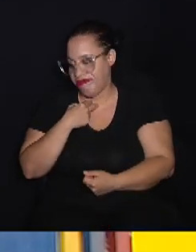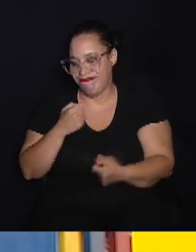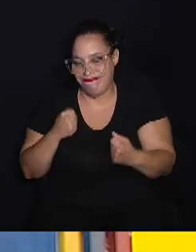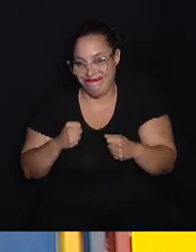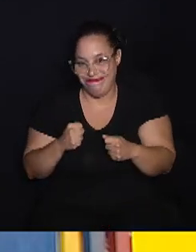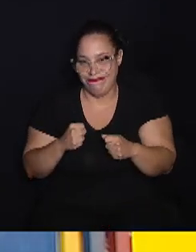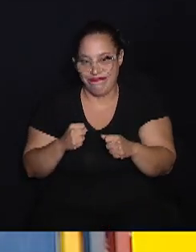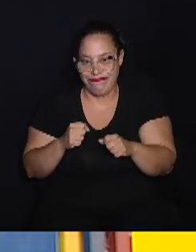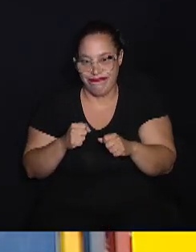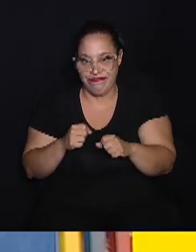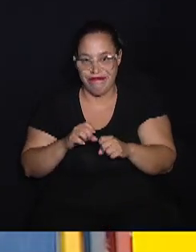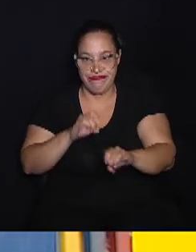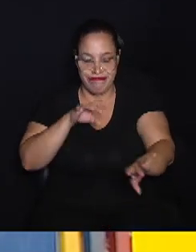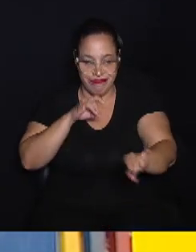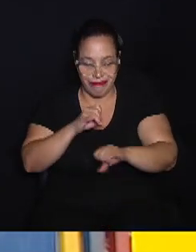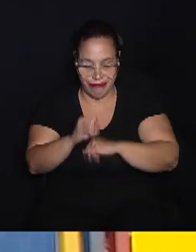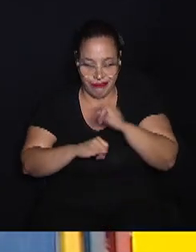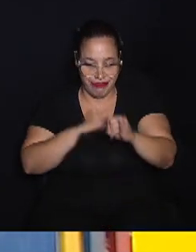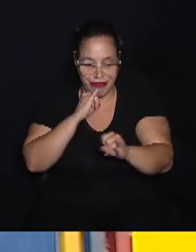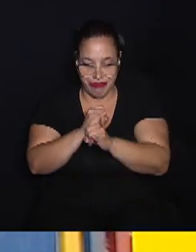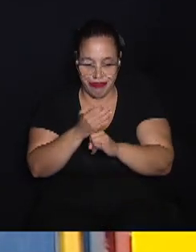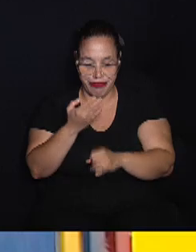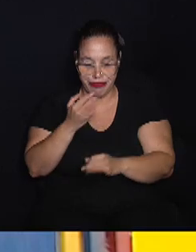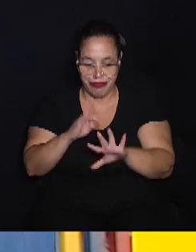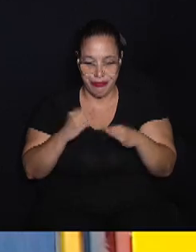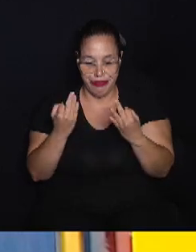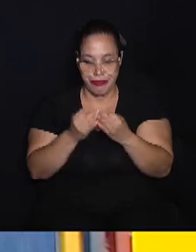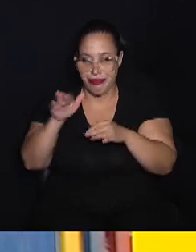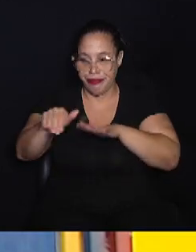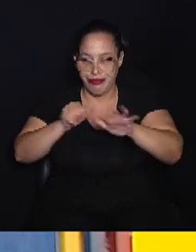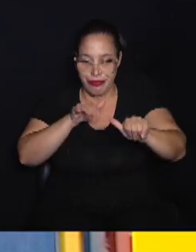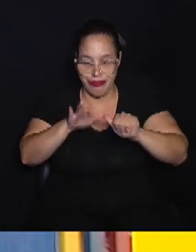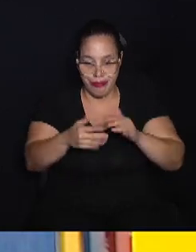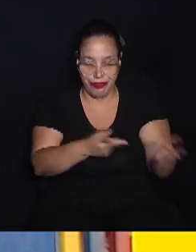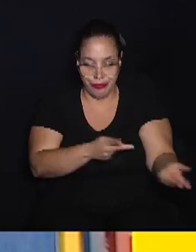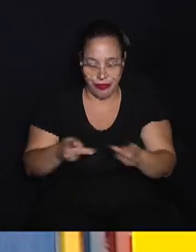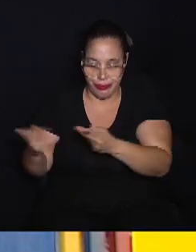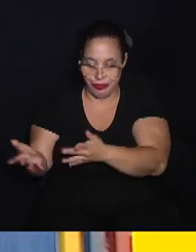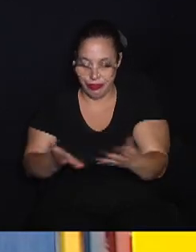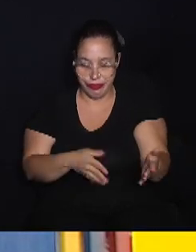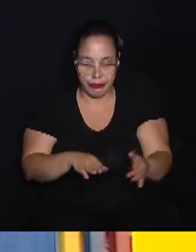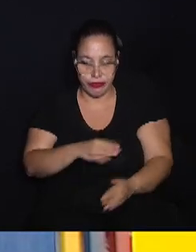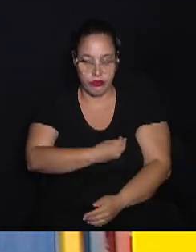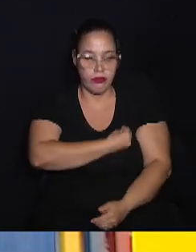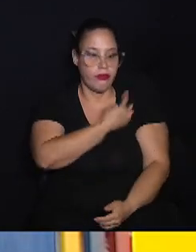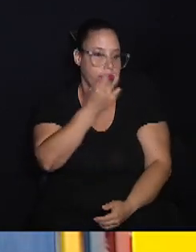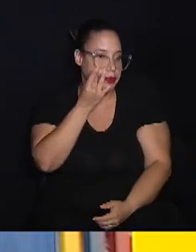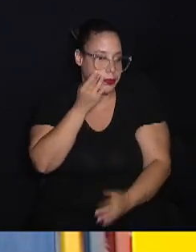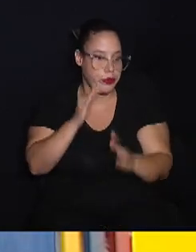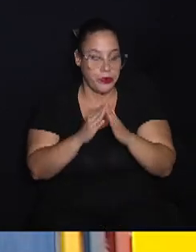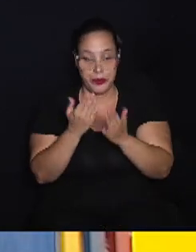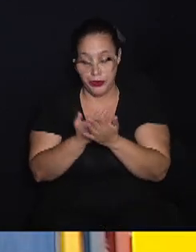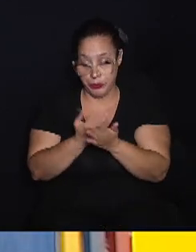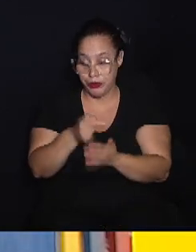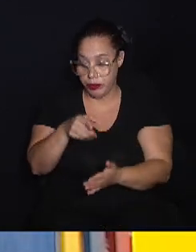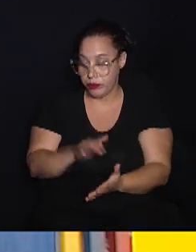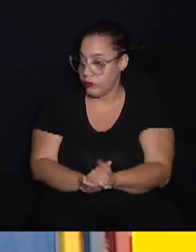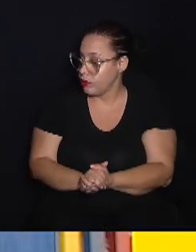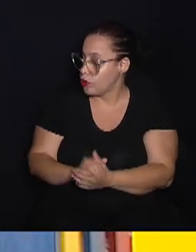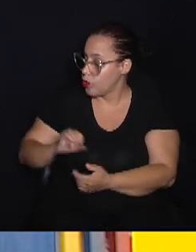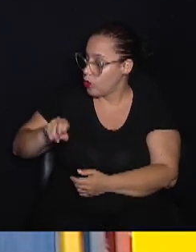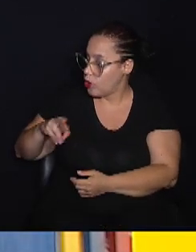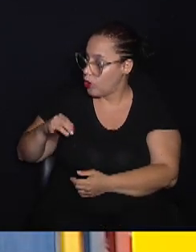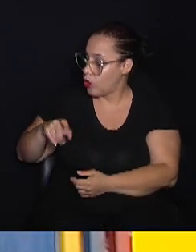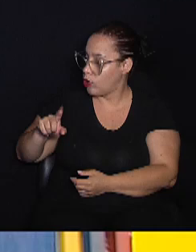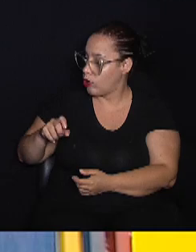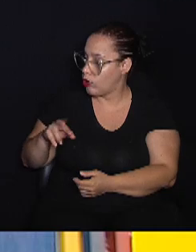através do da internet a família é convocada convidada a comparecer presencialmente na unidade Educacional e José e quanto que